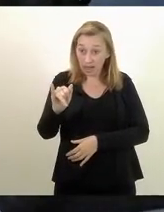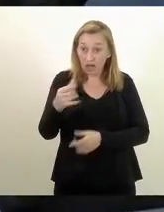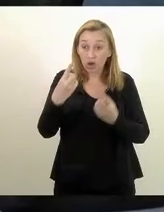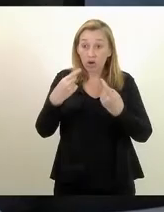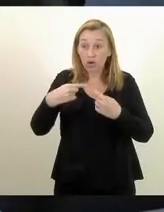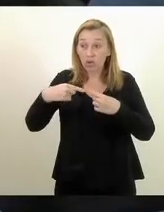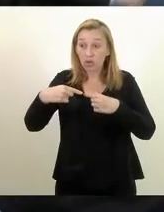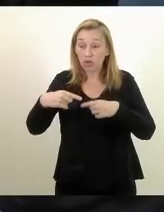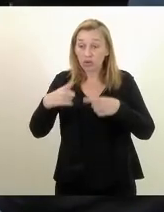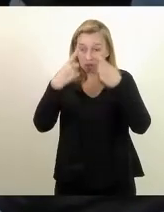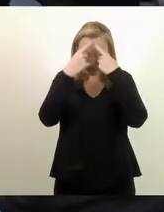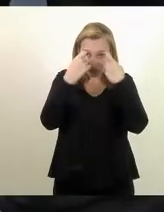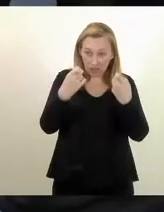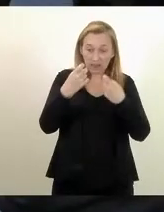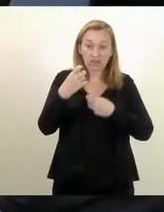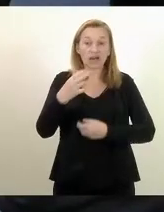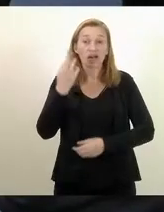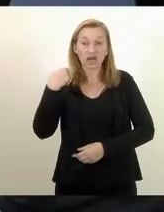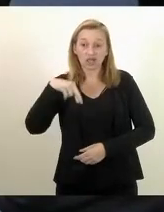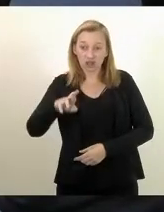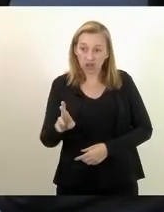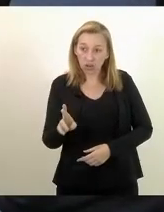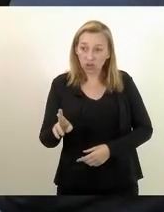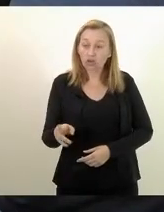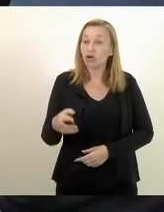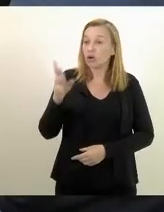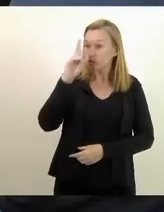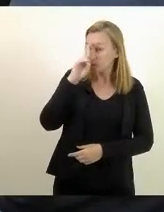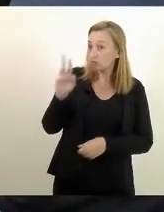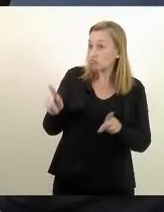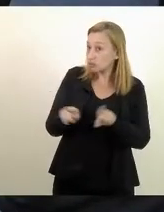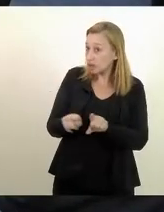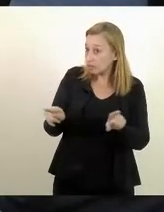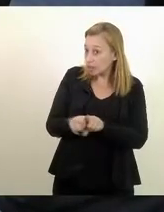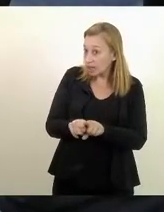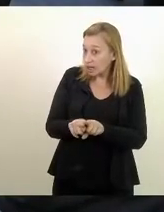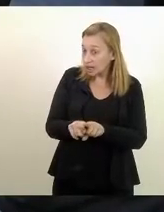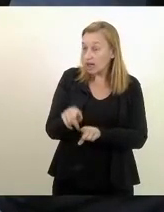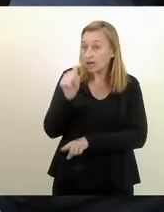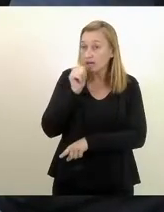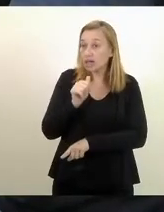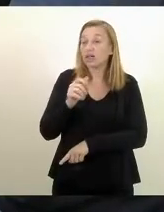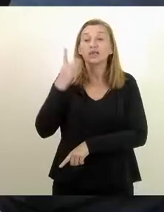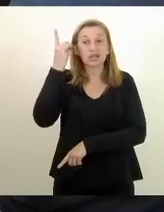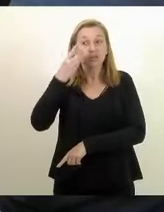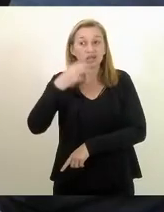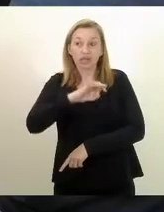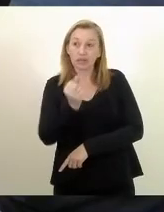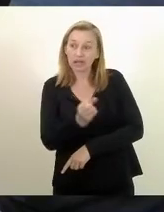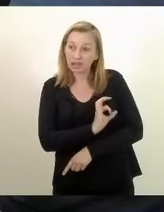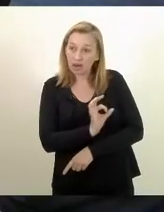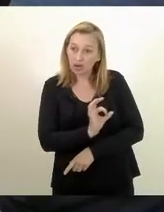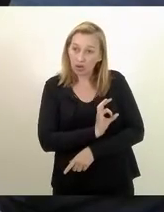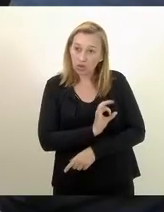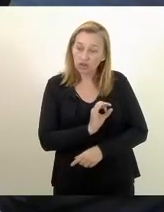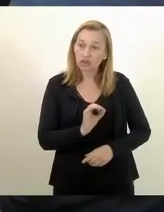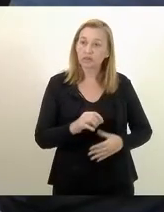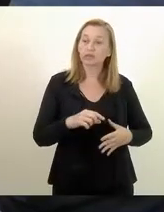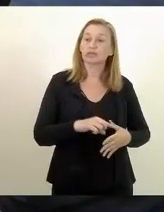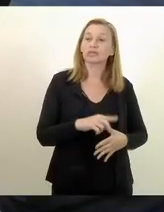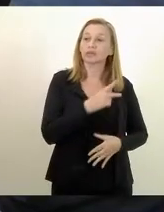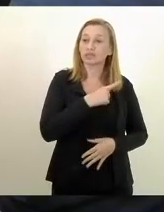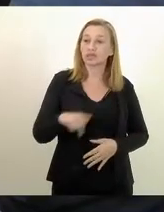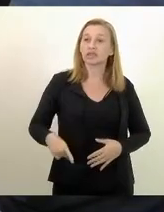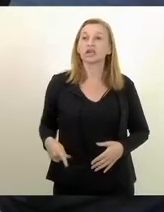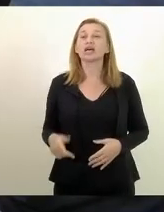religiosa vossa excelência também presidida pela deputada Marta Rocha e